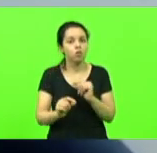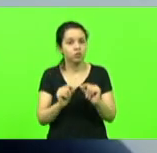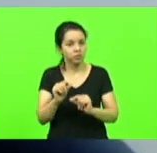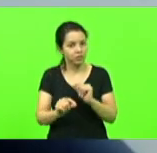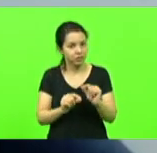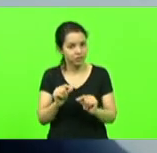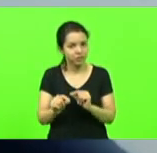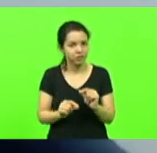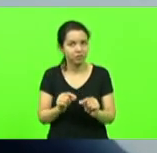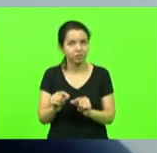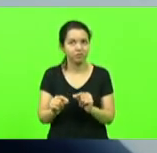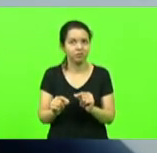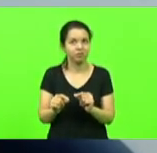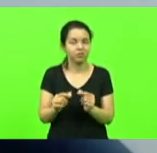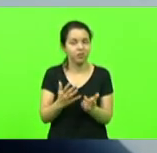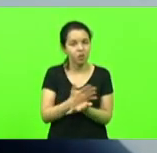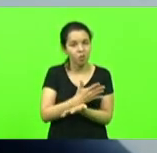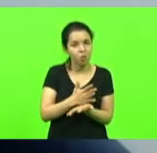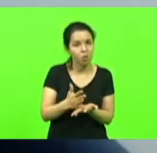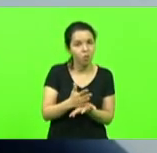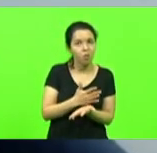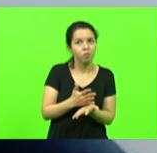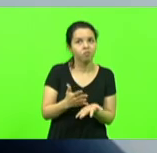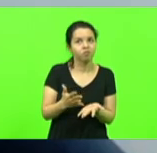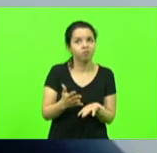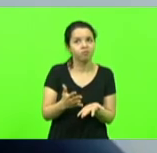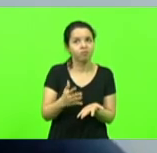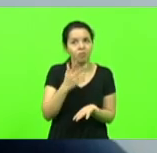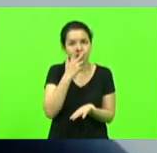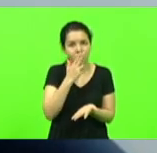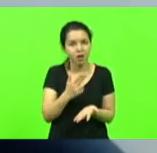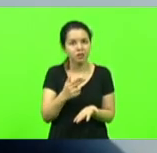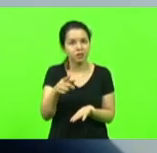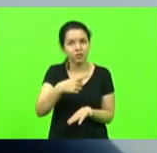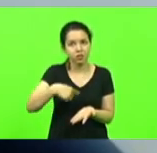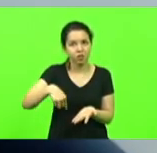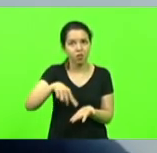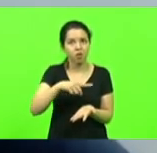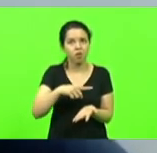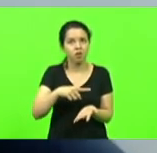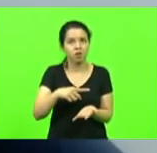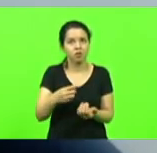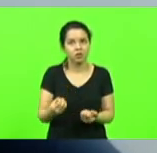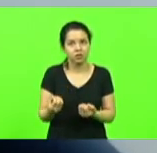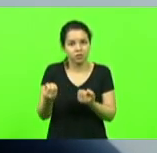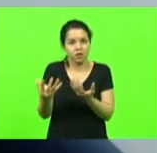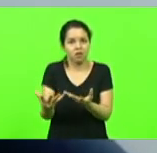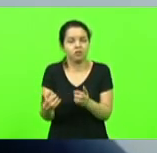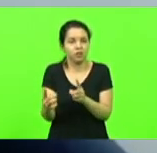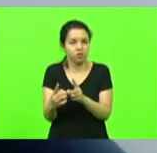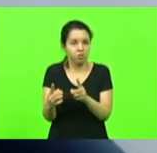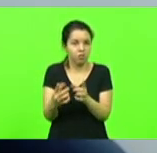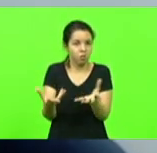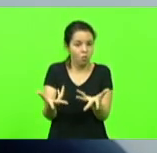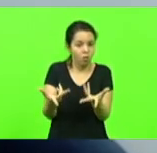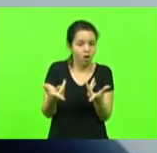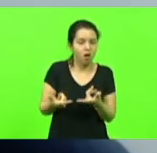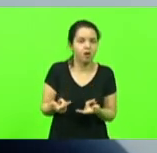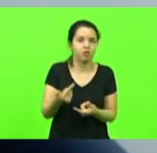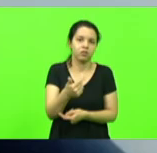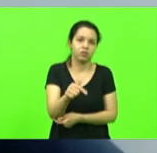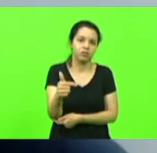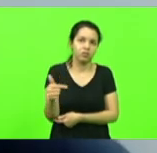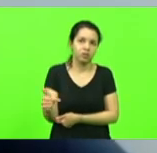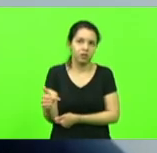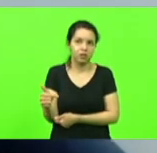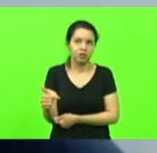até em alguns momentos colocado de que talvez nós não estejamos oferecendo um atendimento de qualidade ou tendo